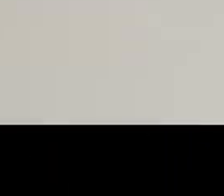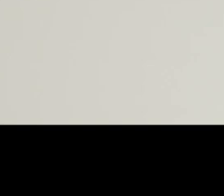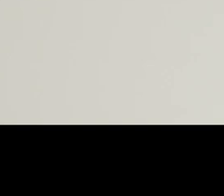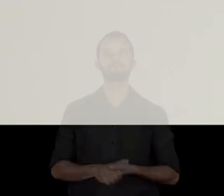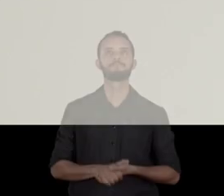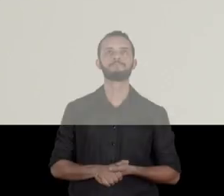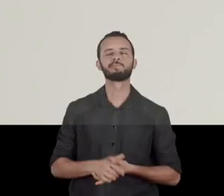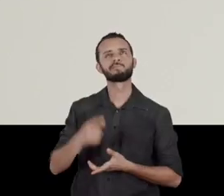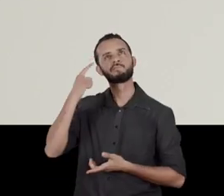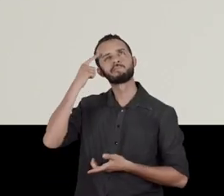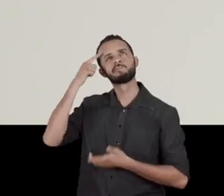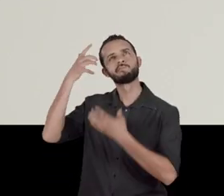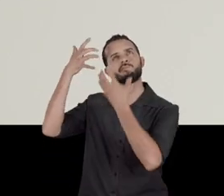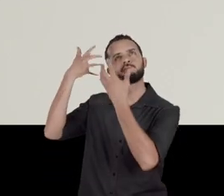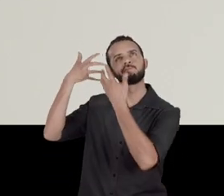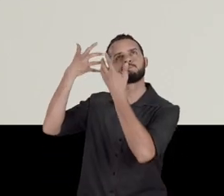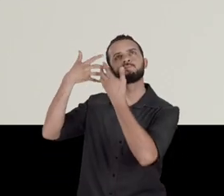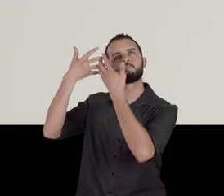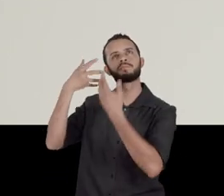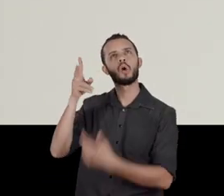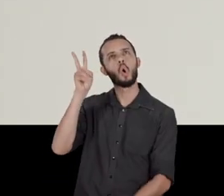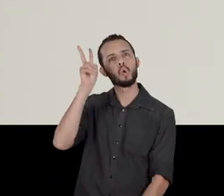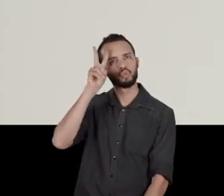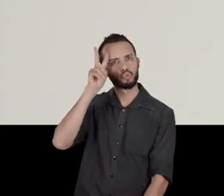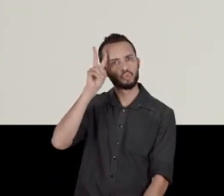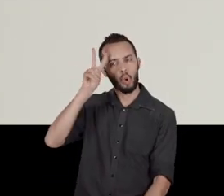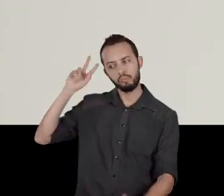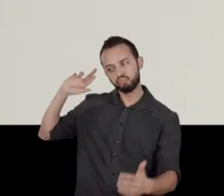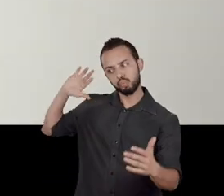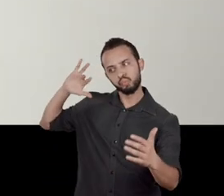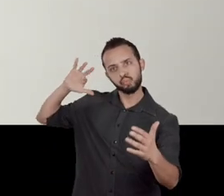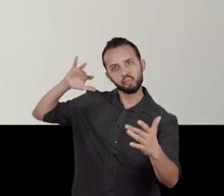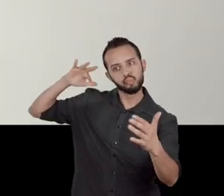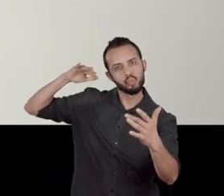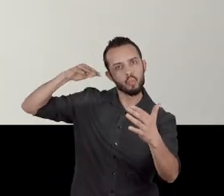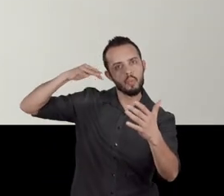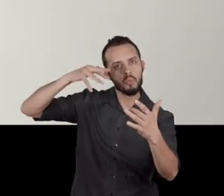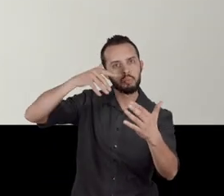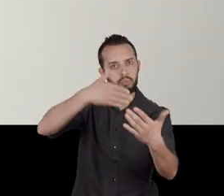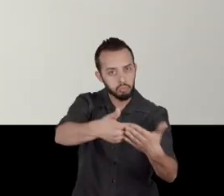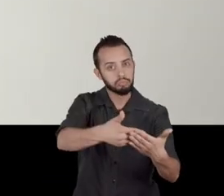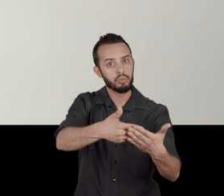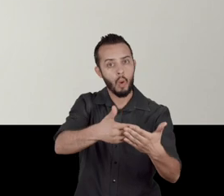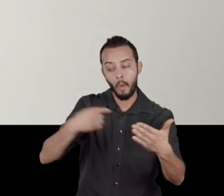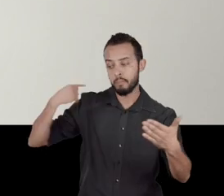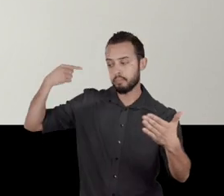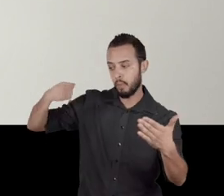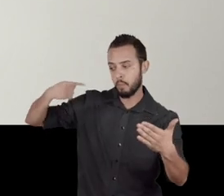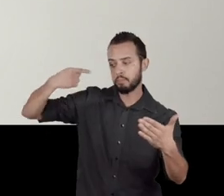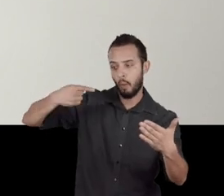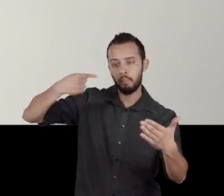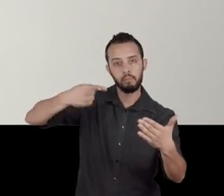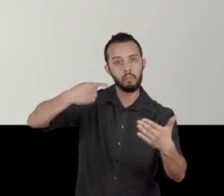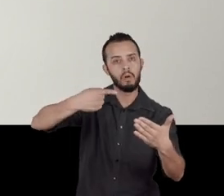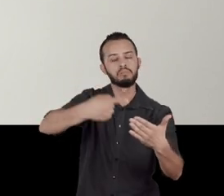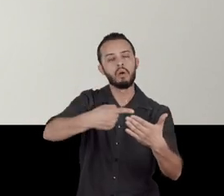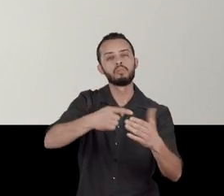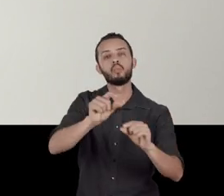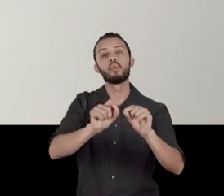Se a gente pensar historicamente, a gente vai ter aí alguns pontos que se fala sobre identidade